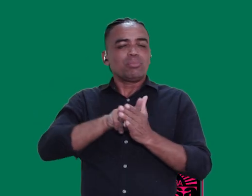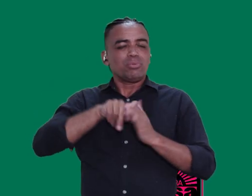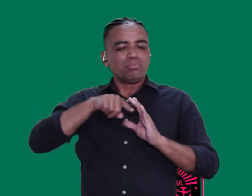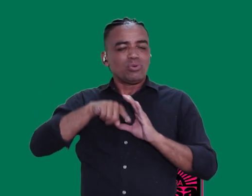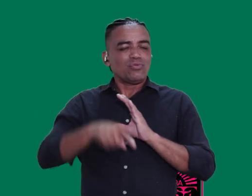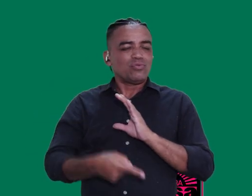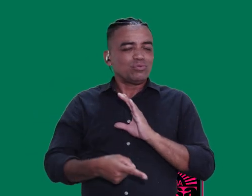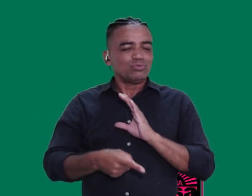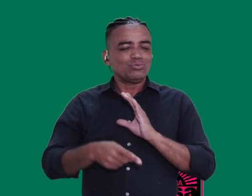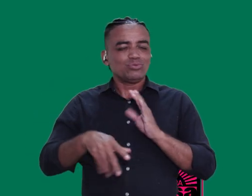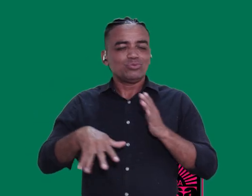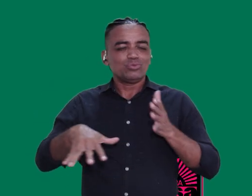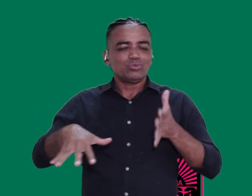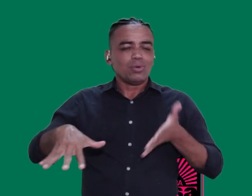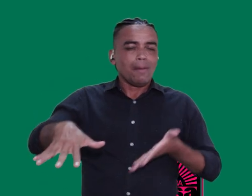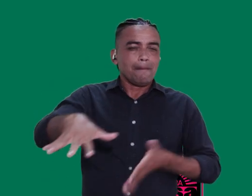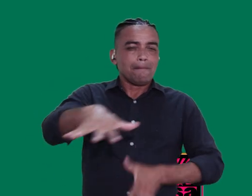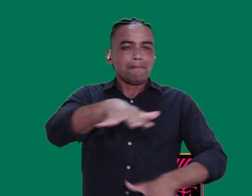ínfimo movimento.